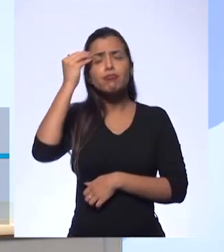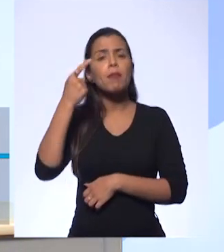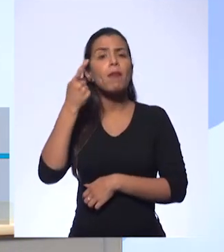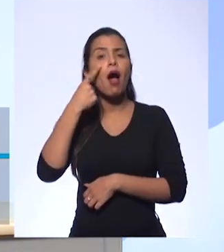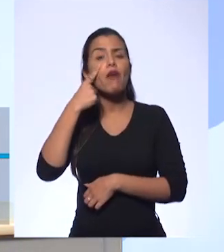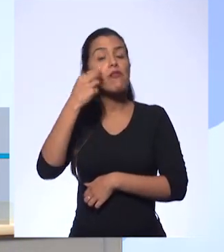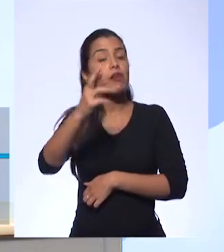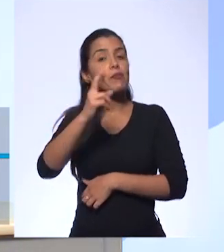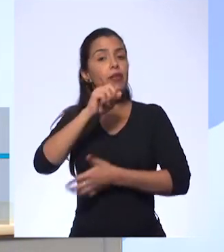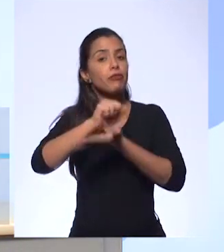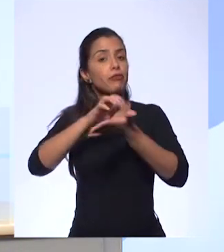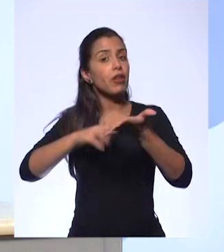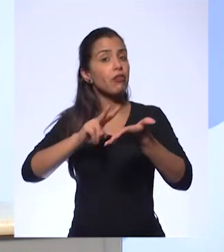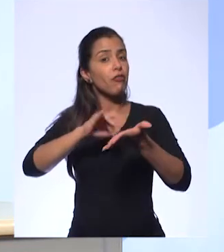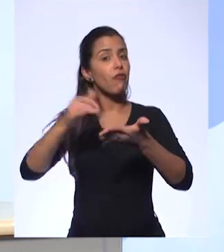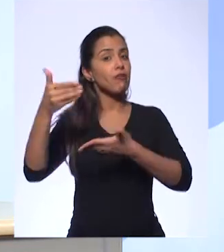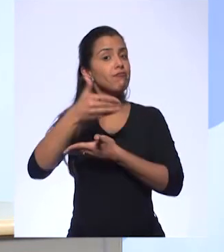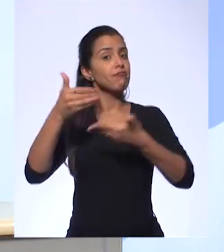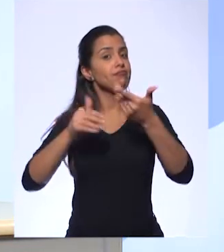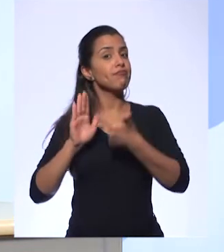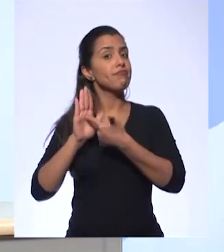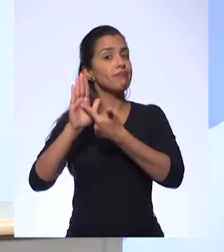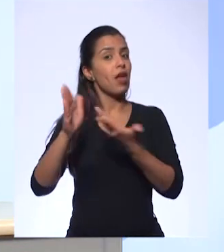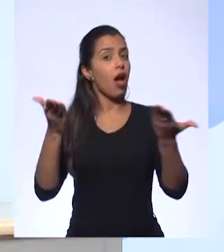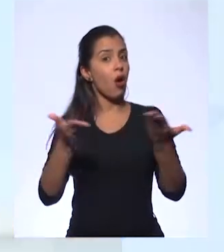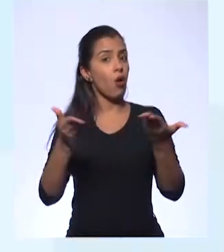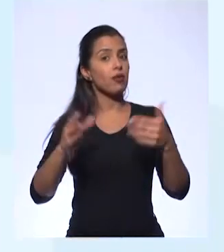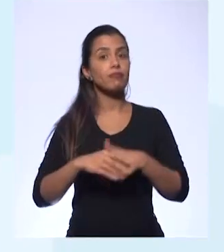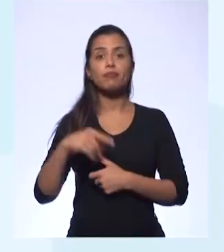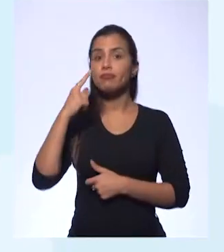que vai aparecer agora na tela para vocês.